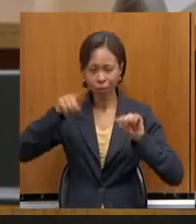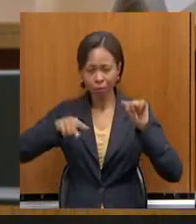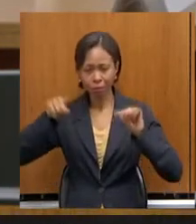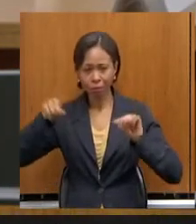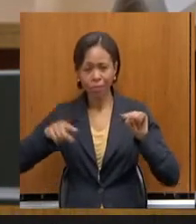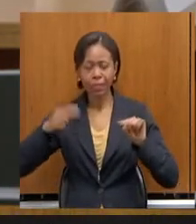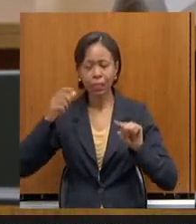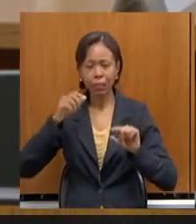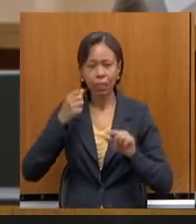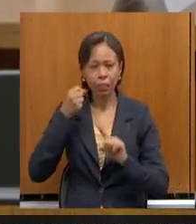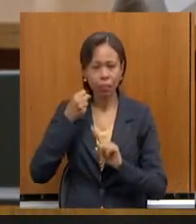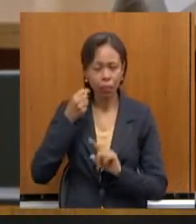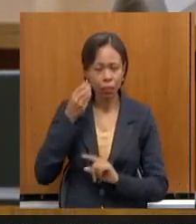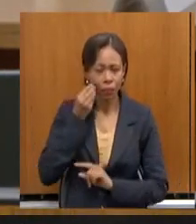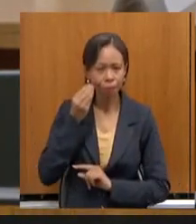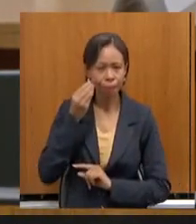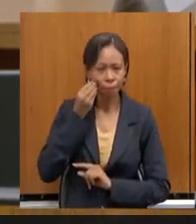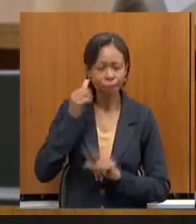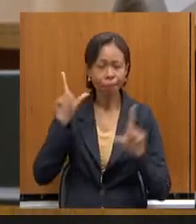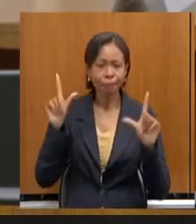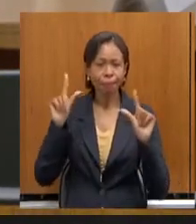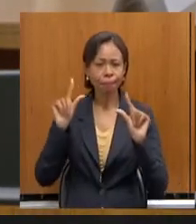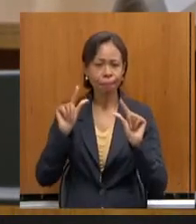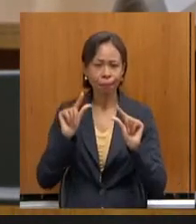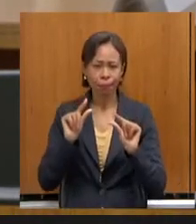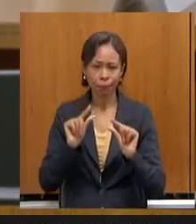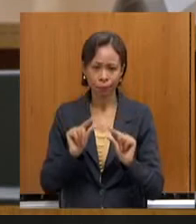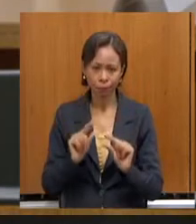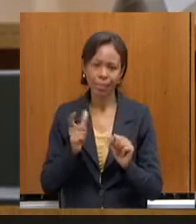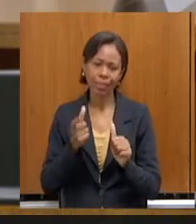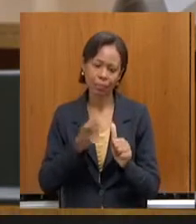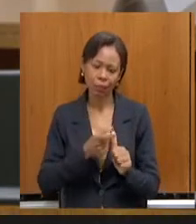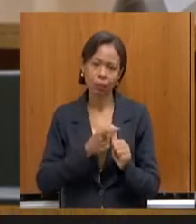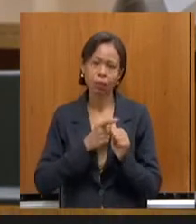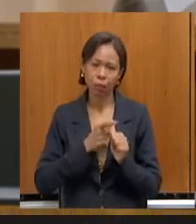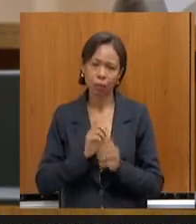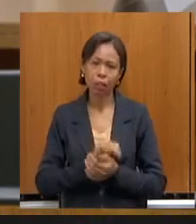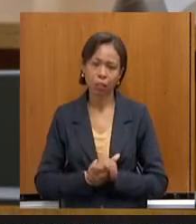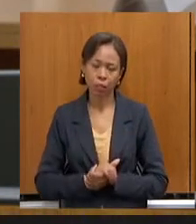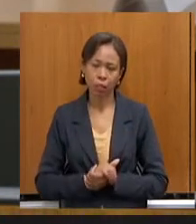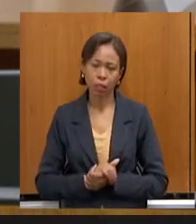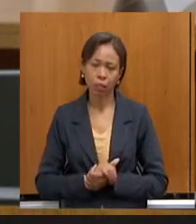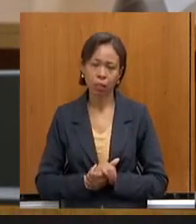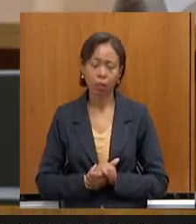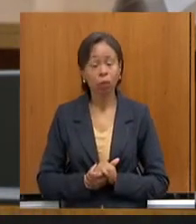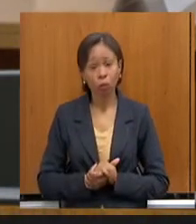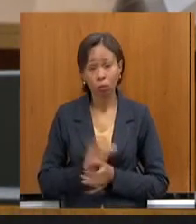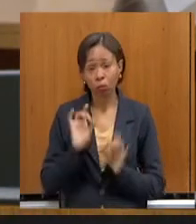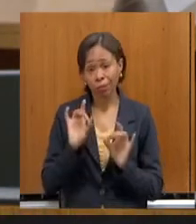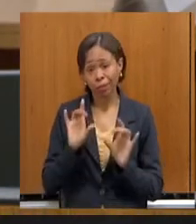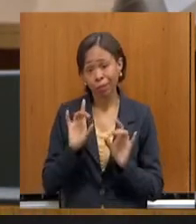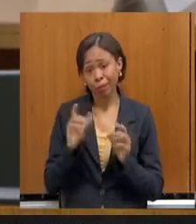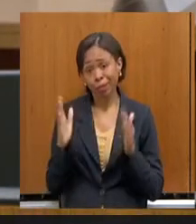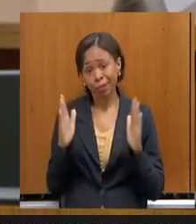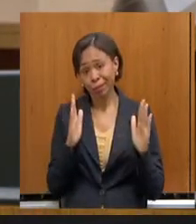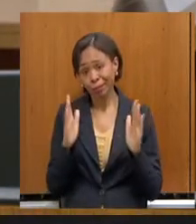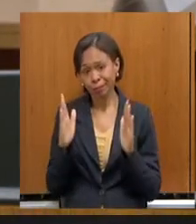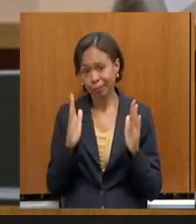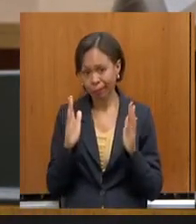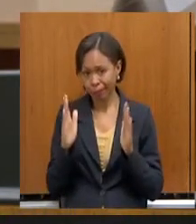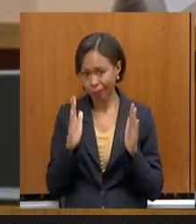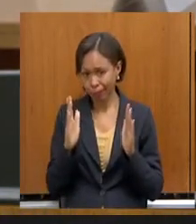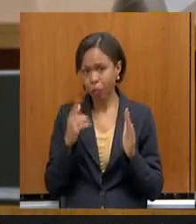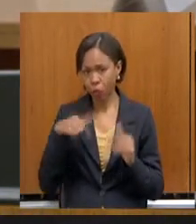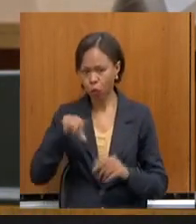redução é e finalização de Simpatia especialmente nem um momento onde nós